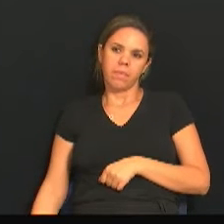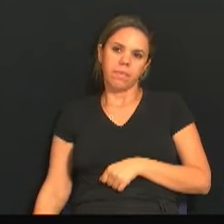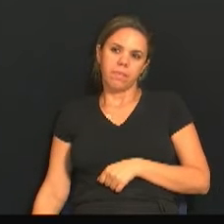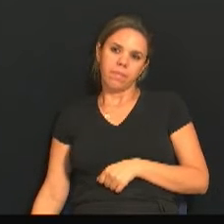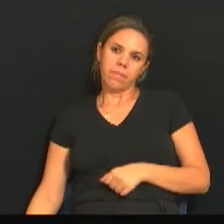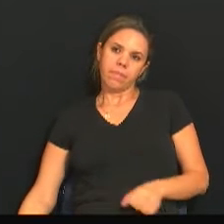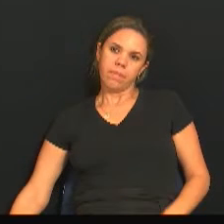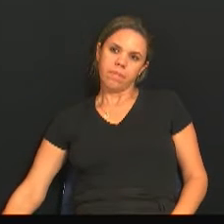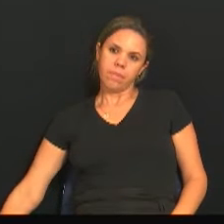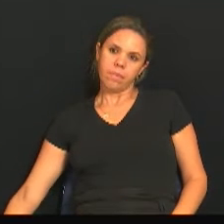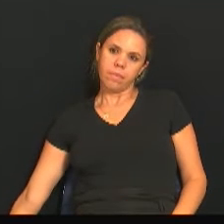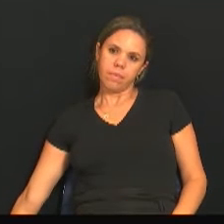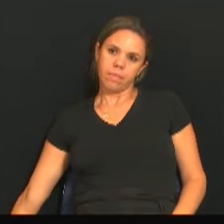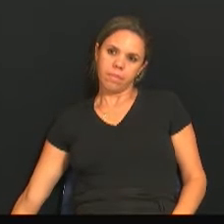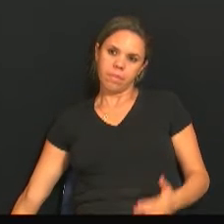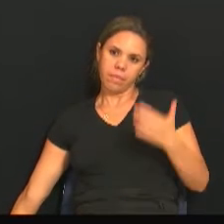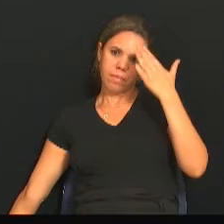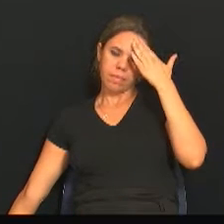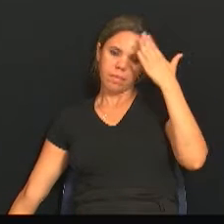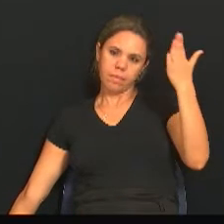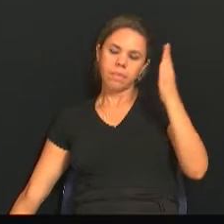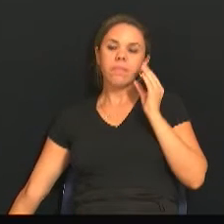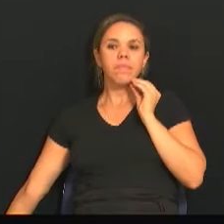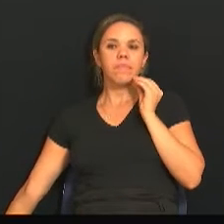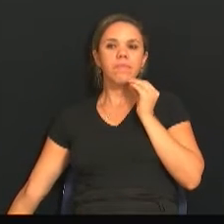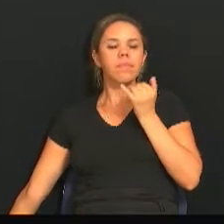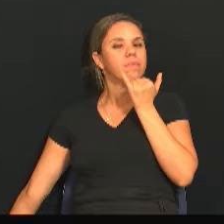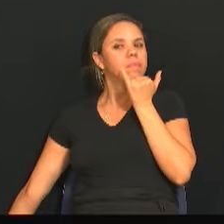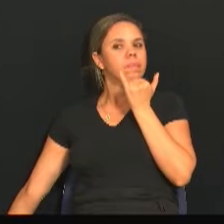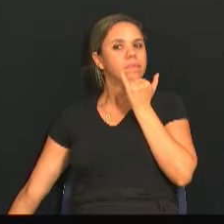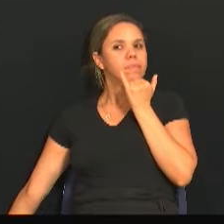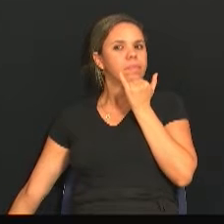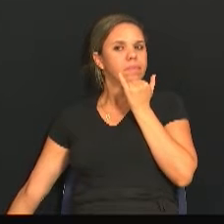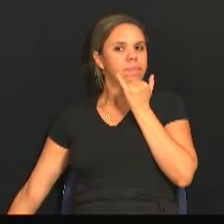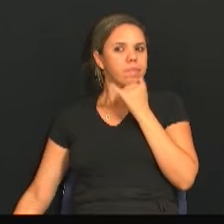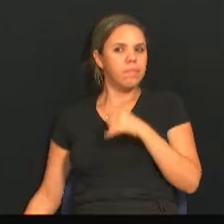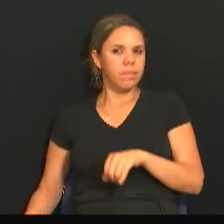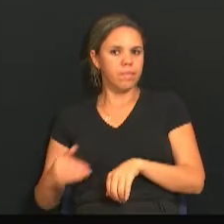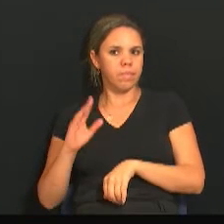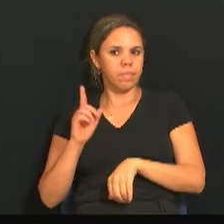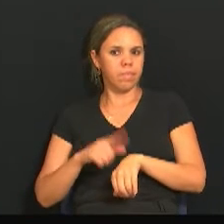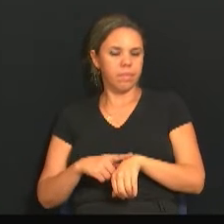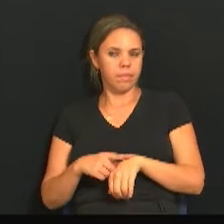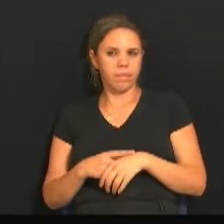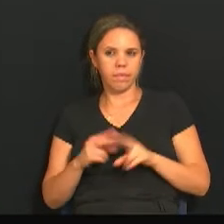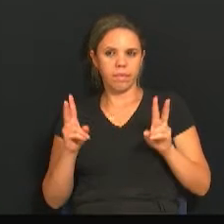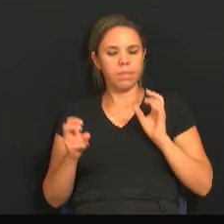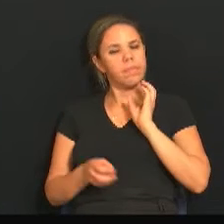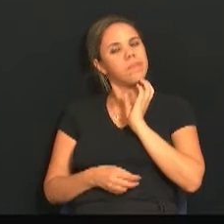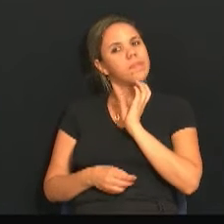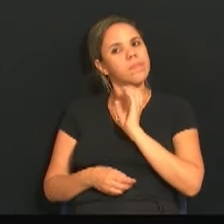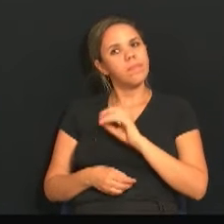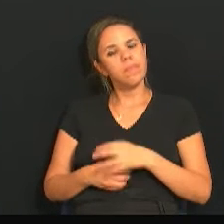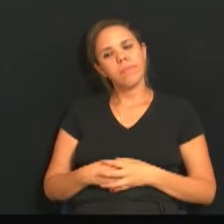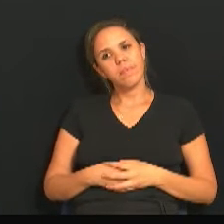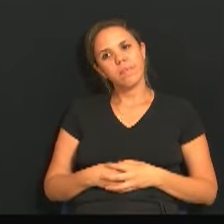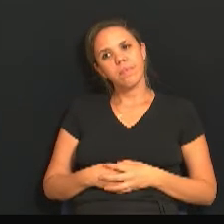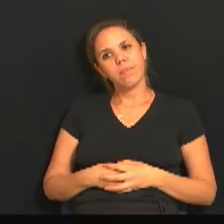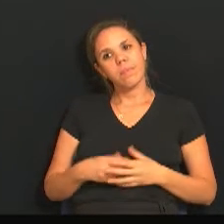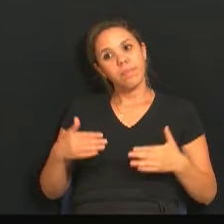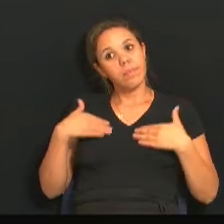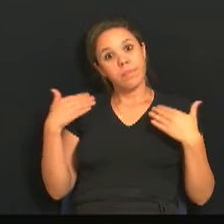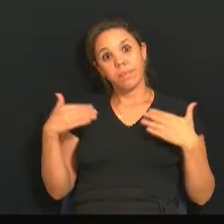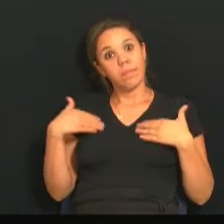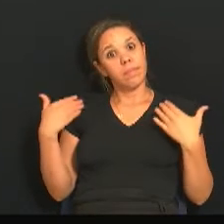Campinas. Tá bom? Obrigado pela oportunidade. Desculpa aí se eu me excedi. É que esse tema realmente acaba empolgando a